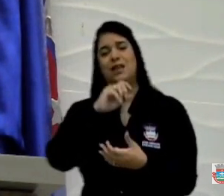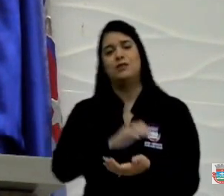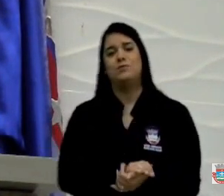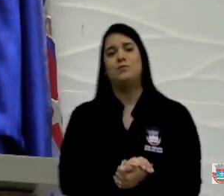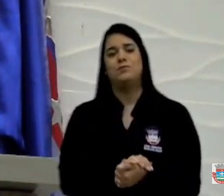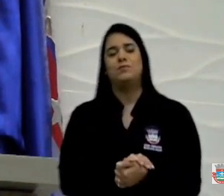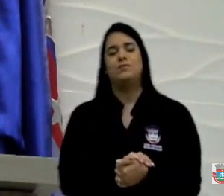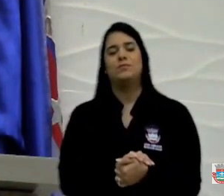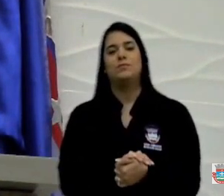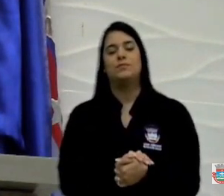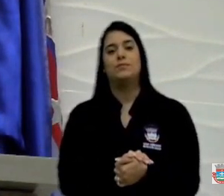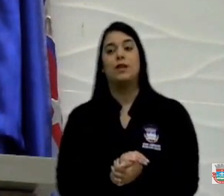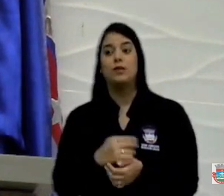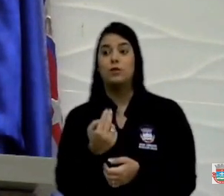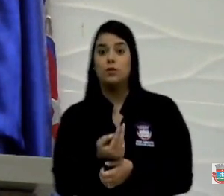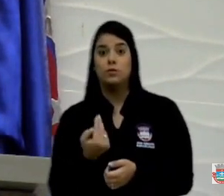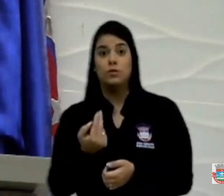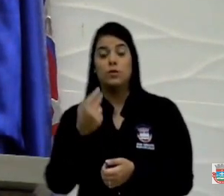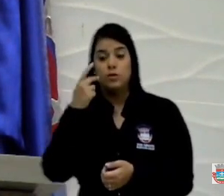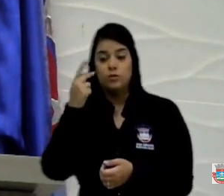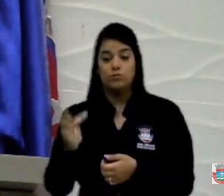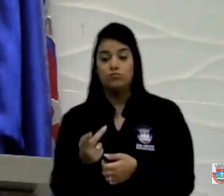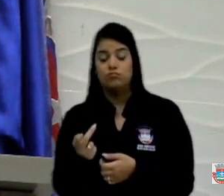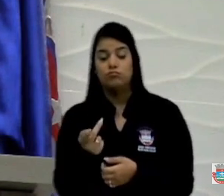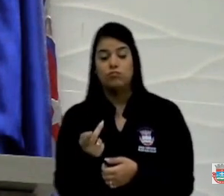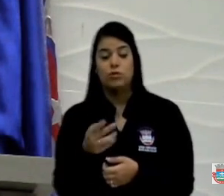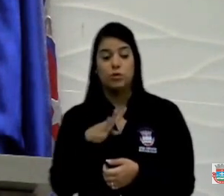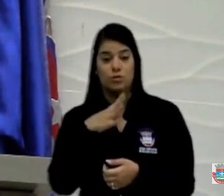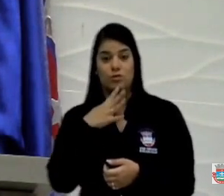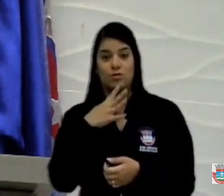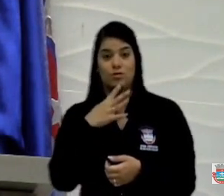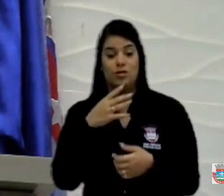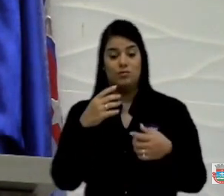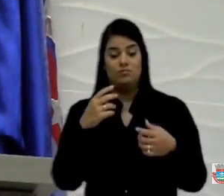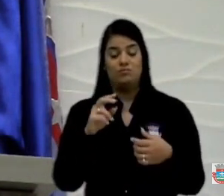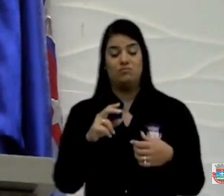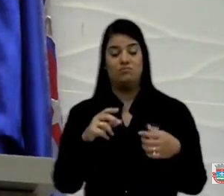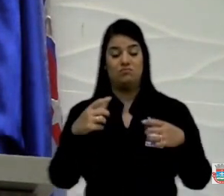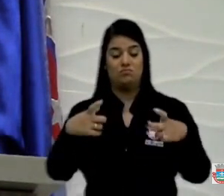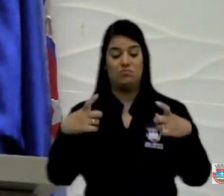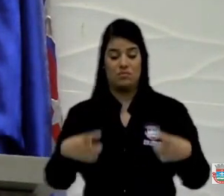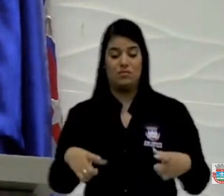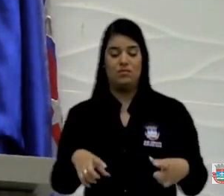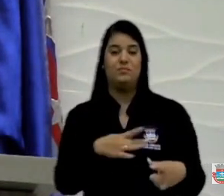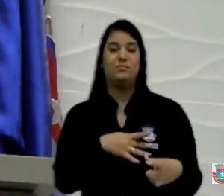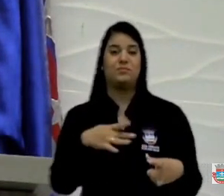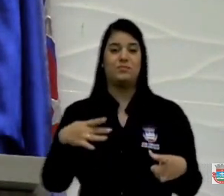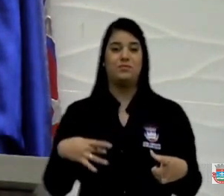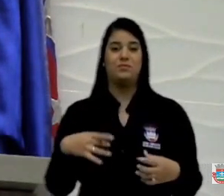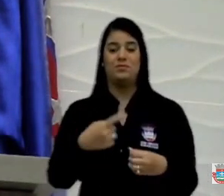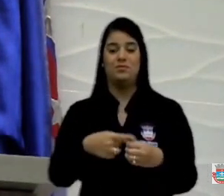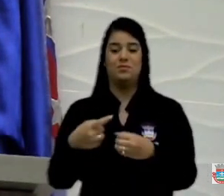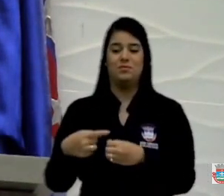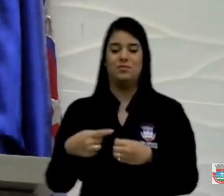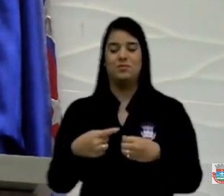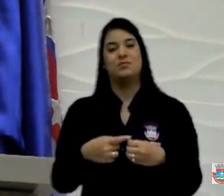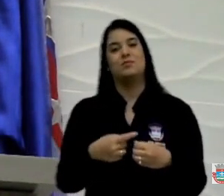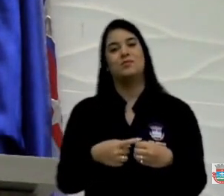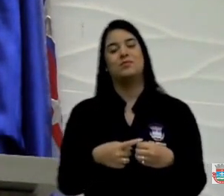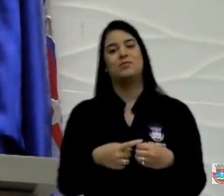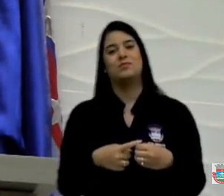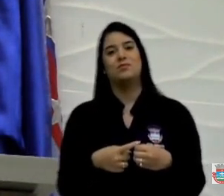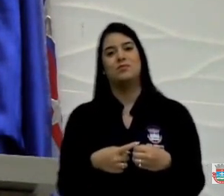nós que andamos pelos postos de saúde do município e também os centros de saúde médica em outras cidades,